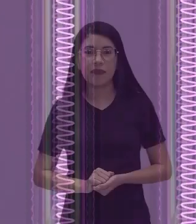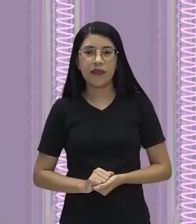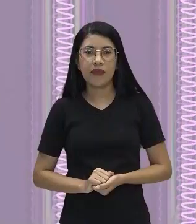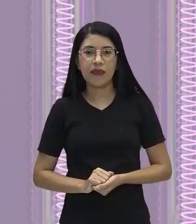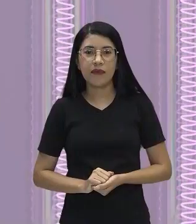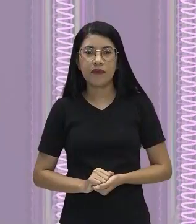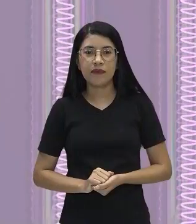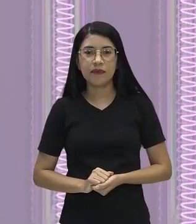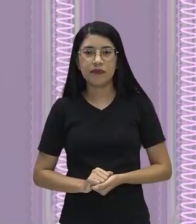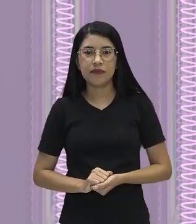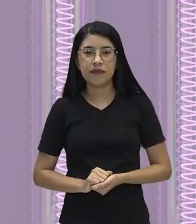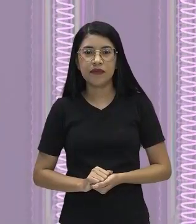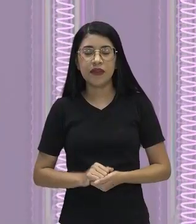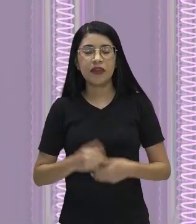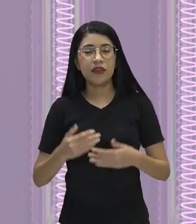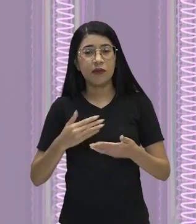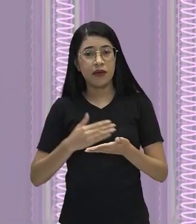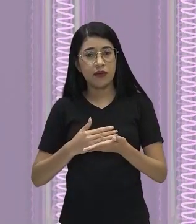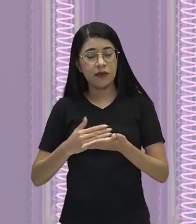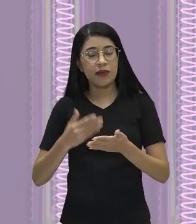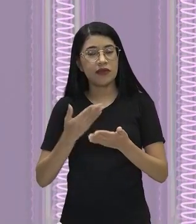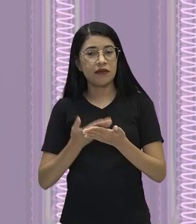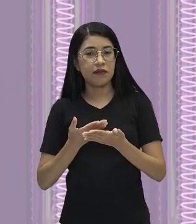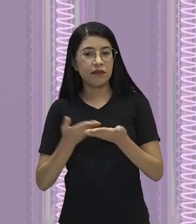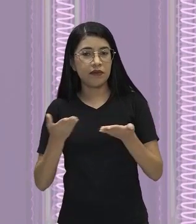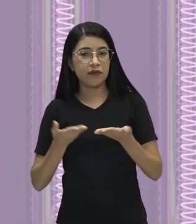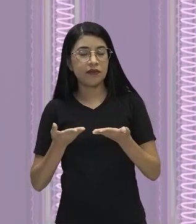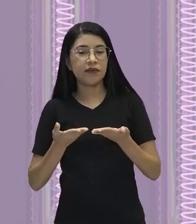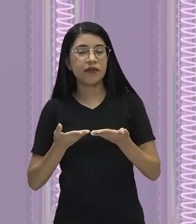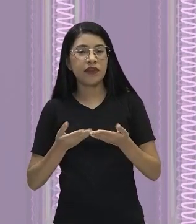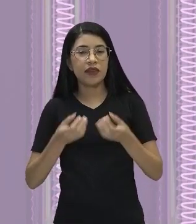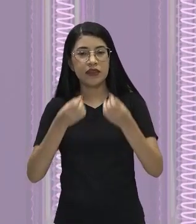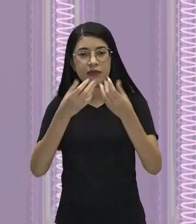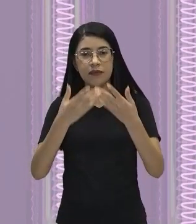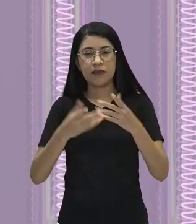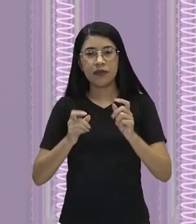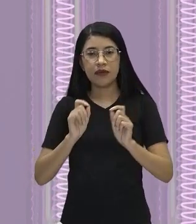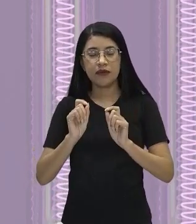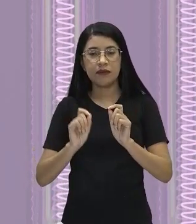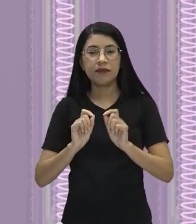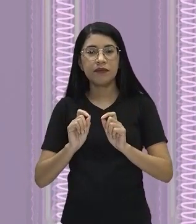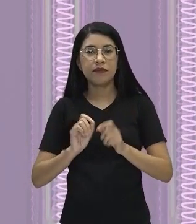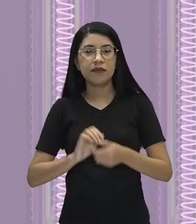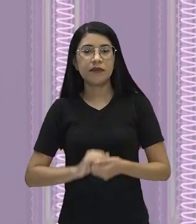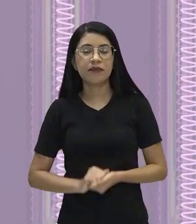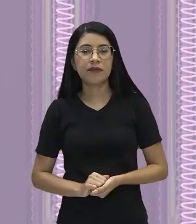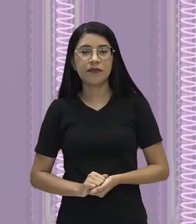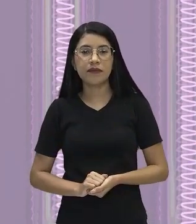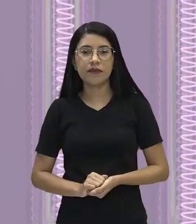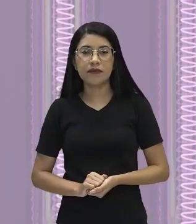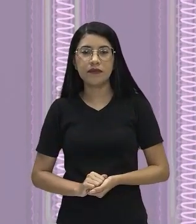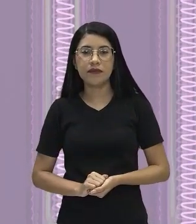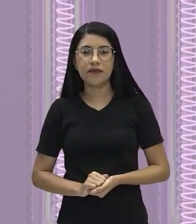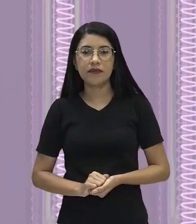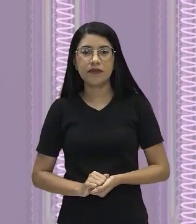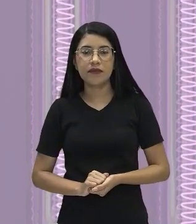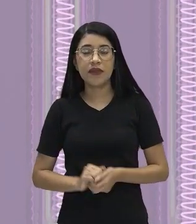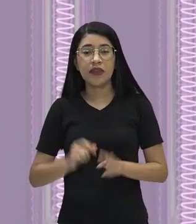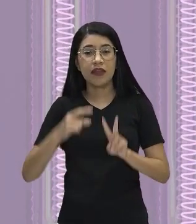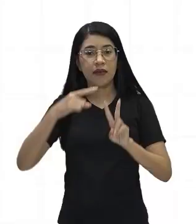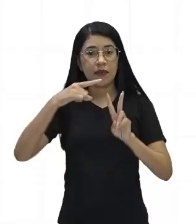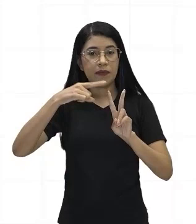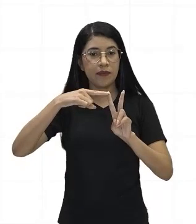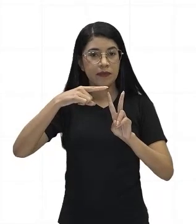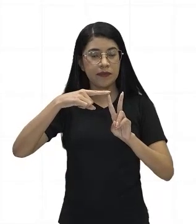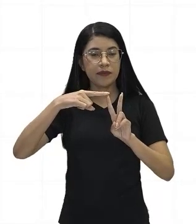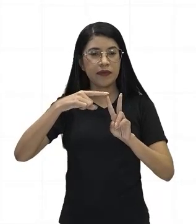Então, para darmos início à nossa aula de hoje, vamos exatamente falar de raiz